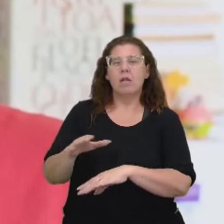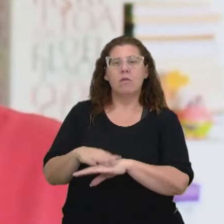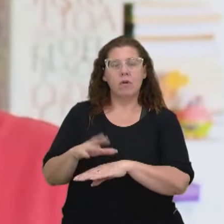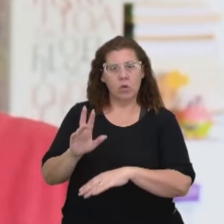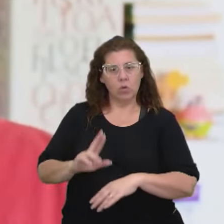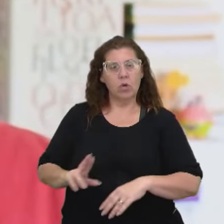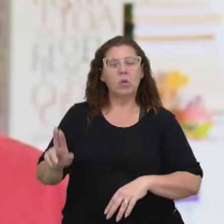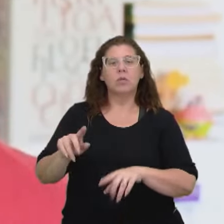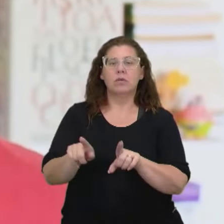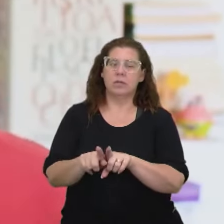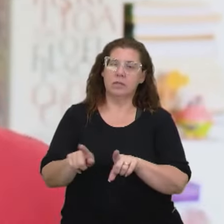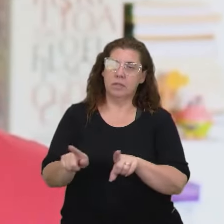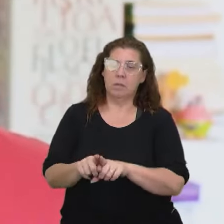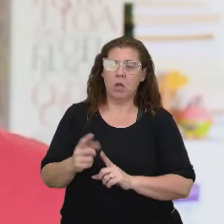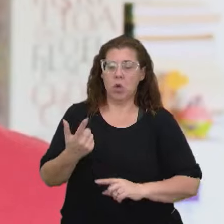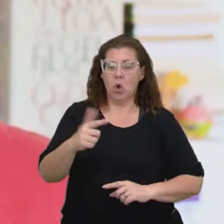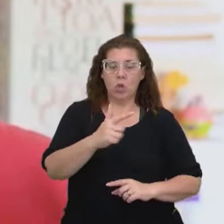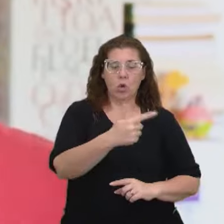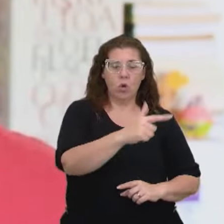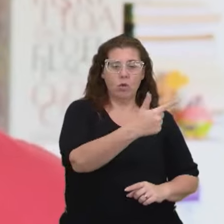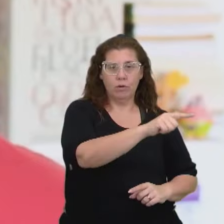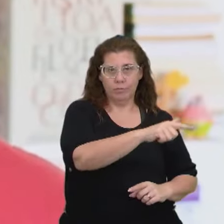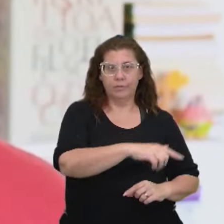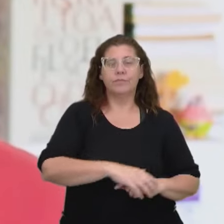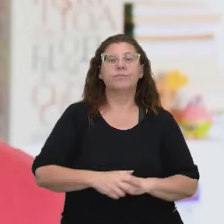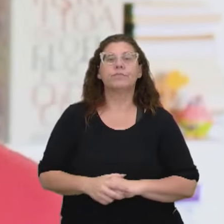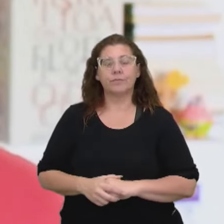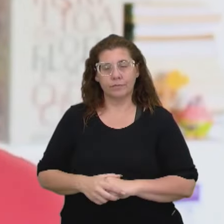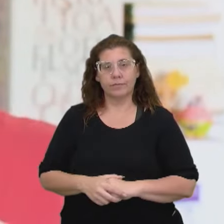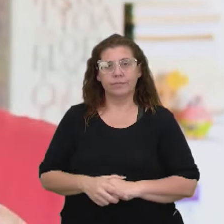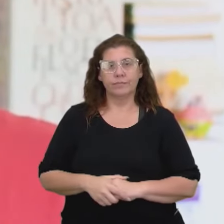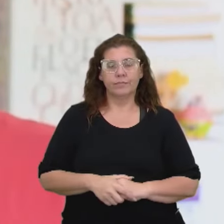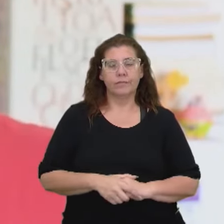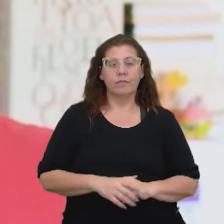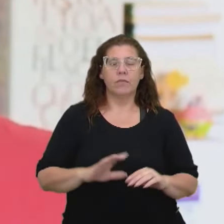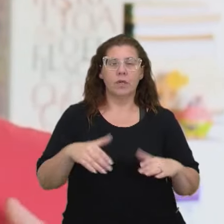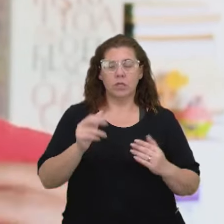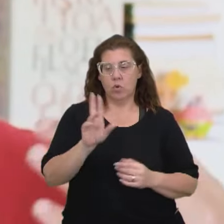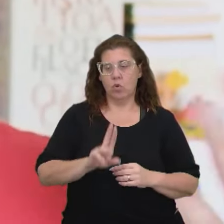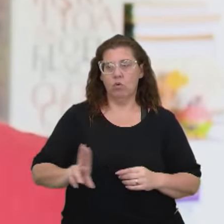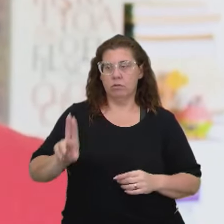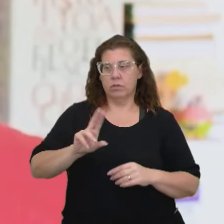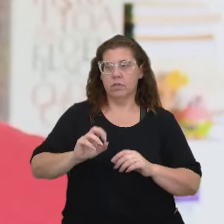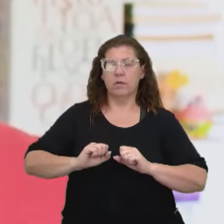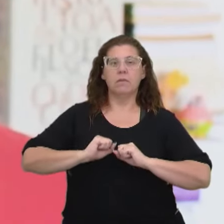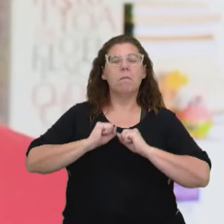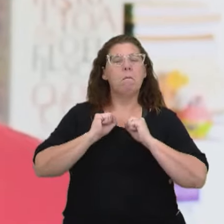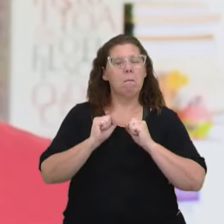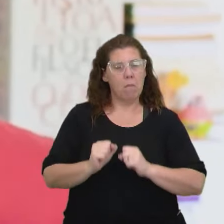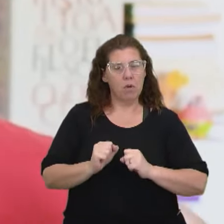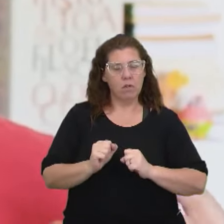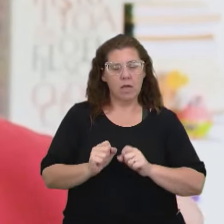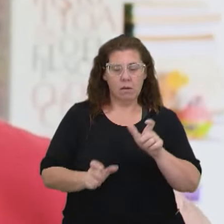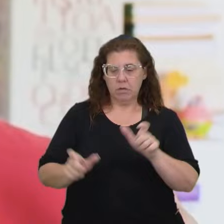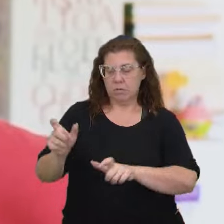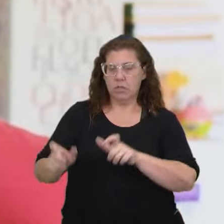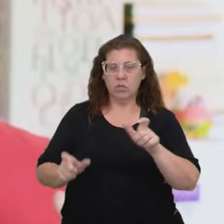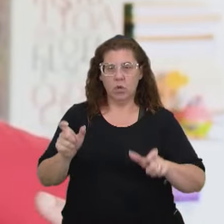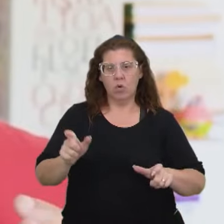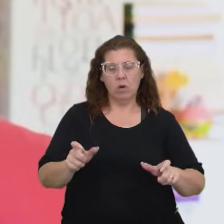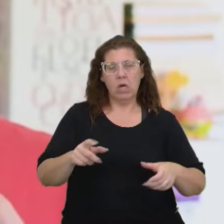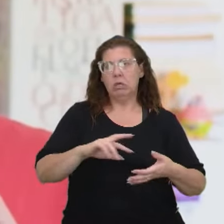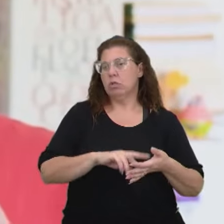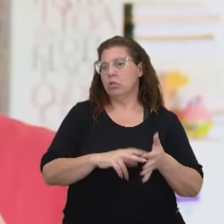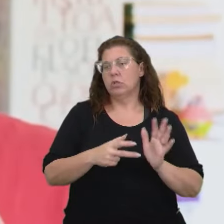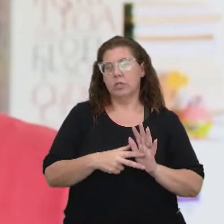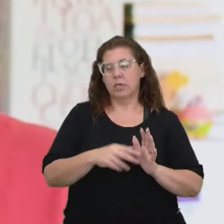também usa em relação a outros indivíduos ou a outros corpos a seu redor. Esse uso do poder de indivíduo para indivíduo não se trata